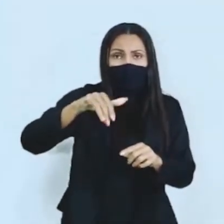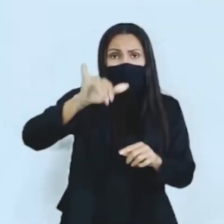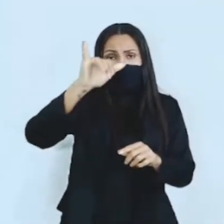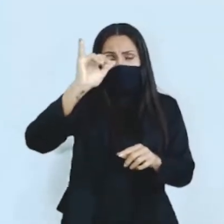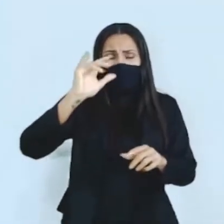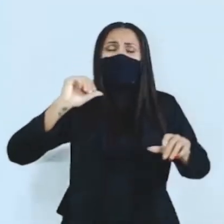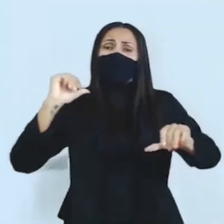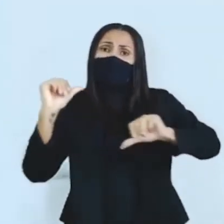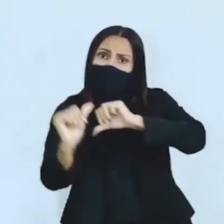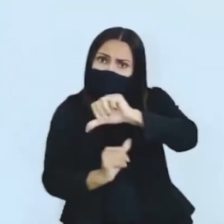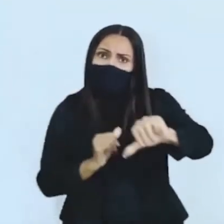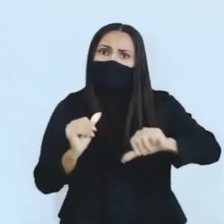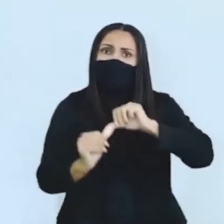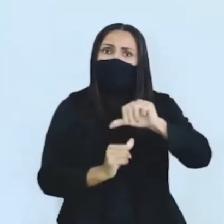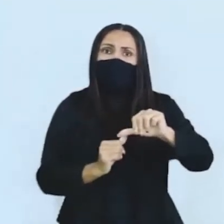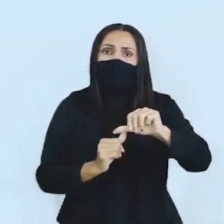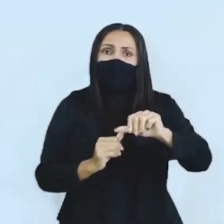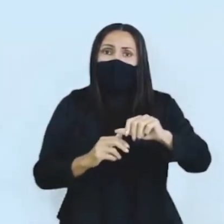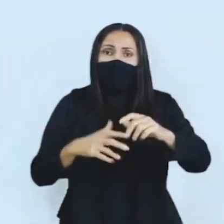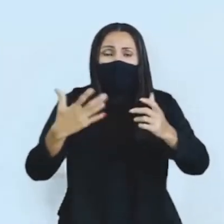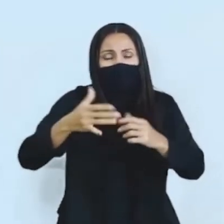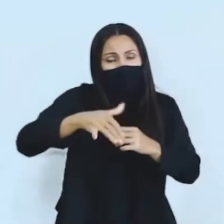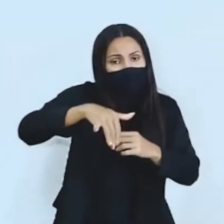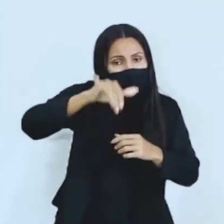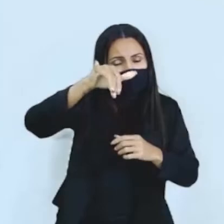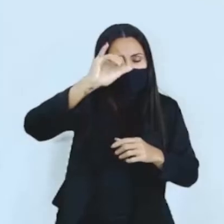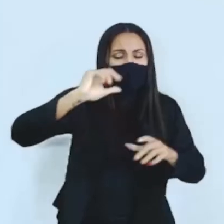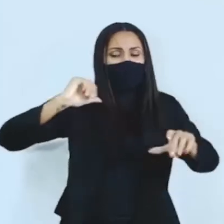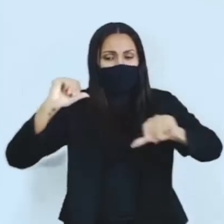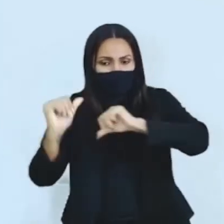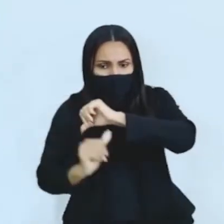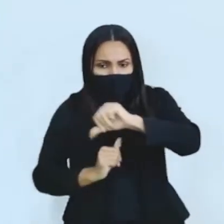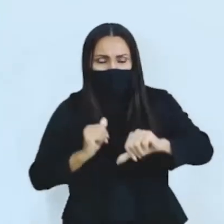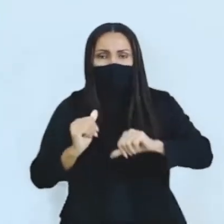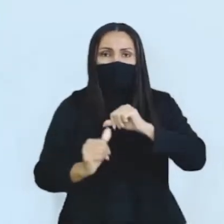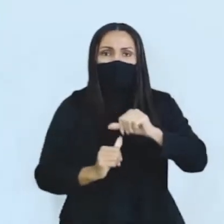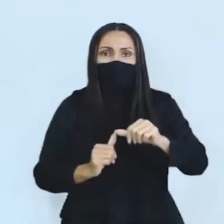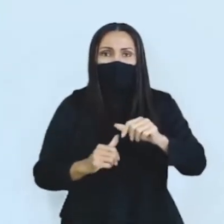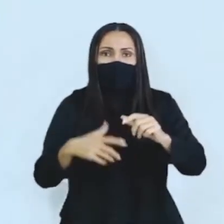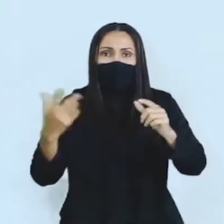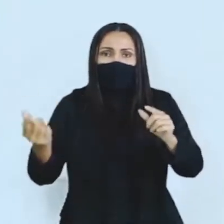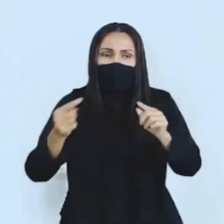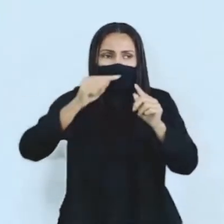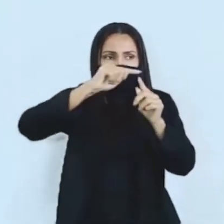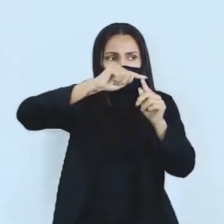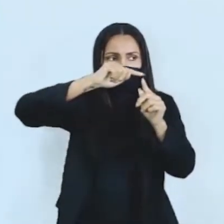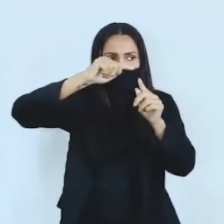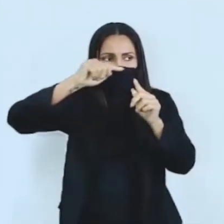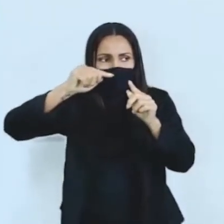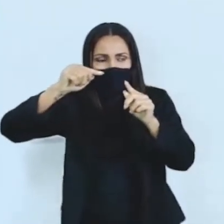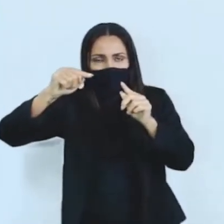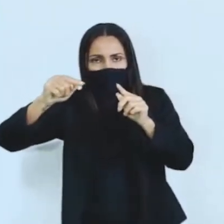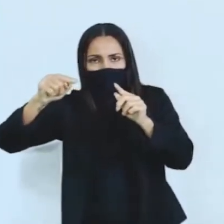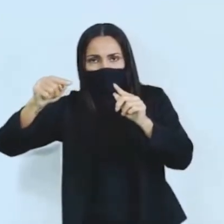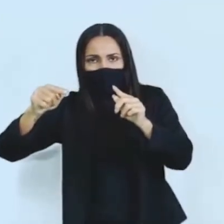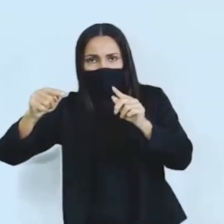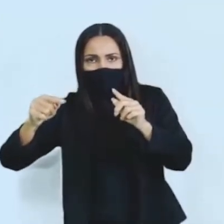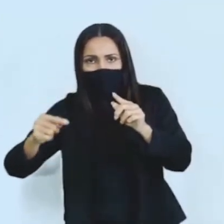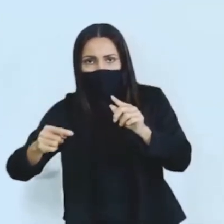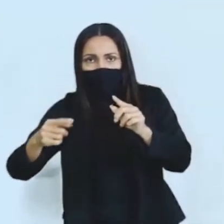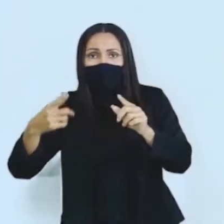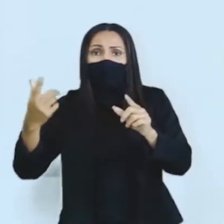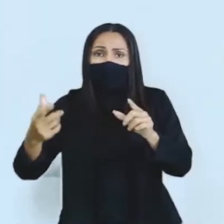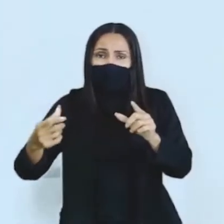deformado. Então, se o eixo de y ele deformou, as curvas que estão nas faces que sofrem